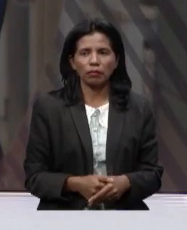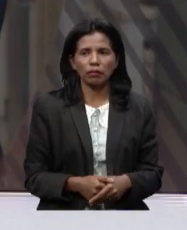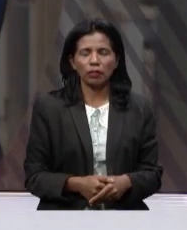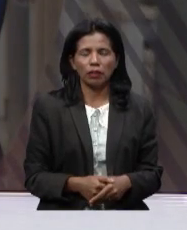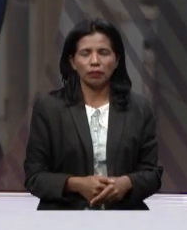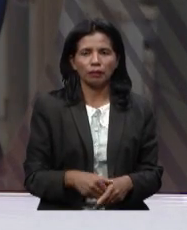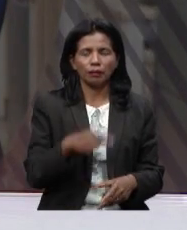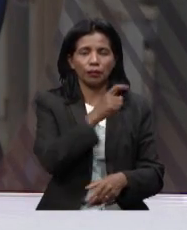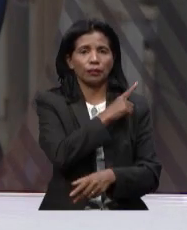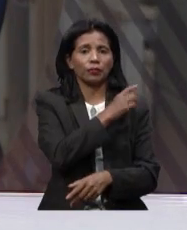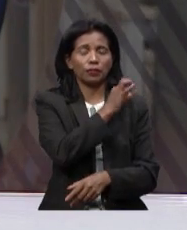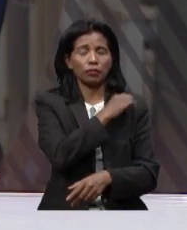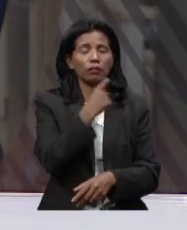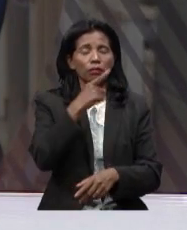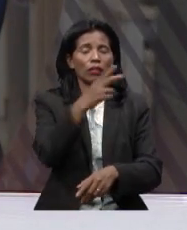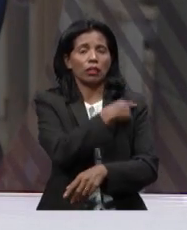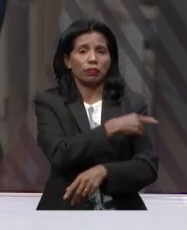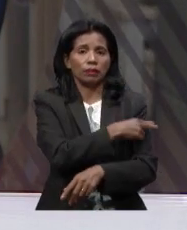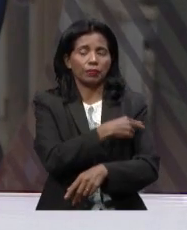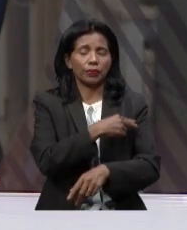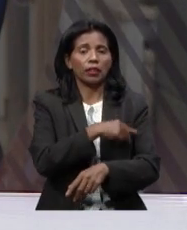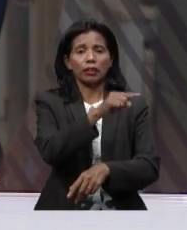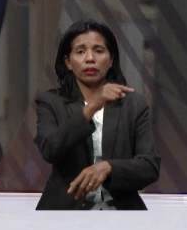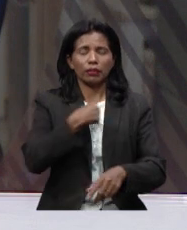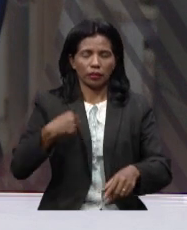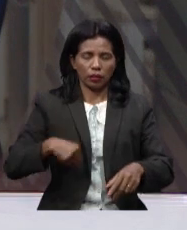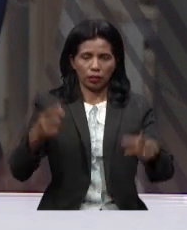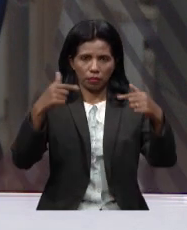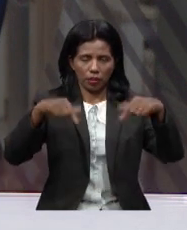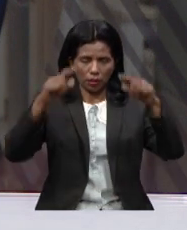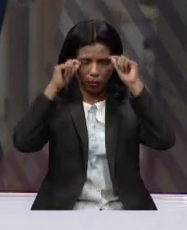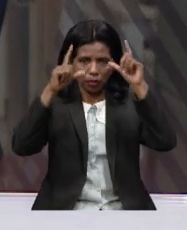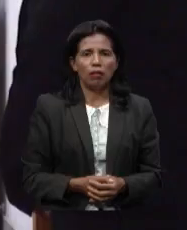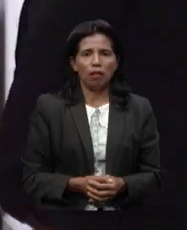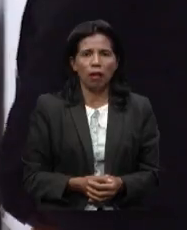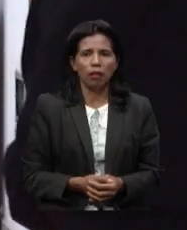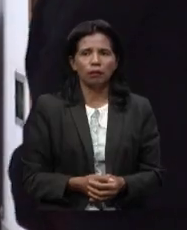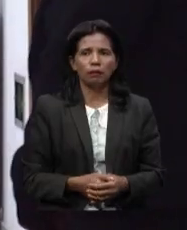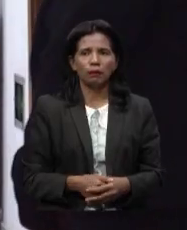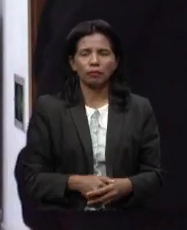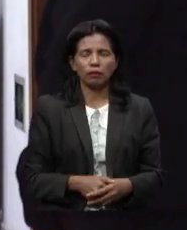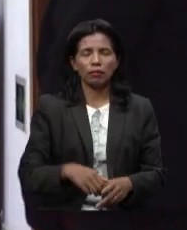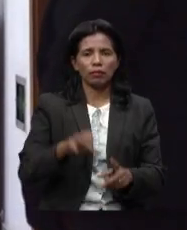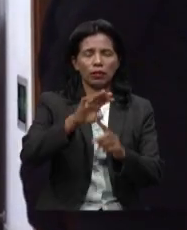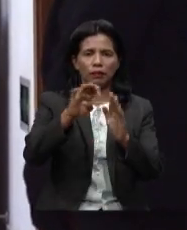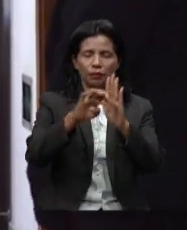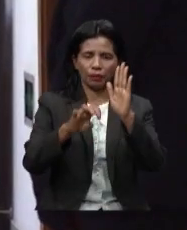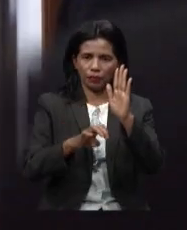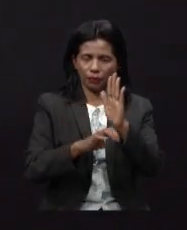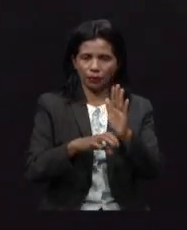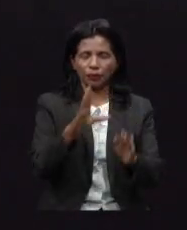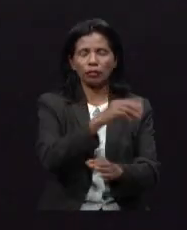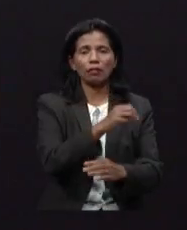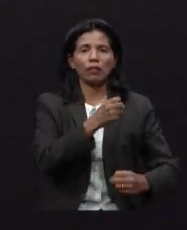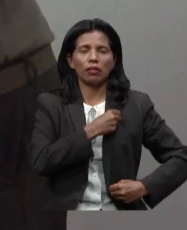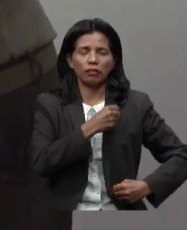Valorată like declarar ospital China ne be mai Timor-Leste ane san cooperação bilateral. Chefe Estado-Maior Valentil, Força